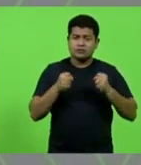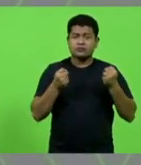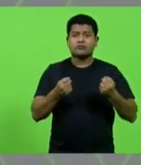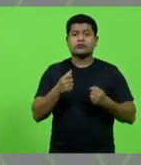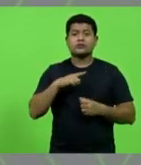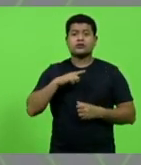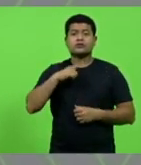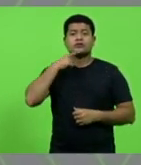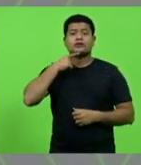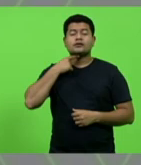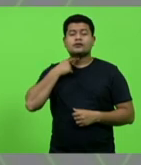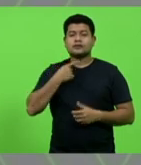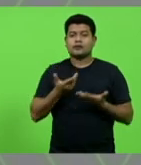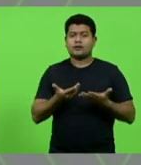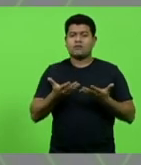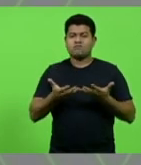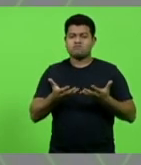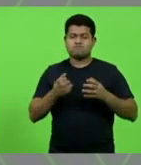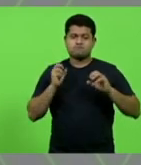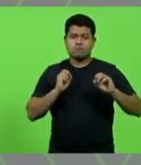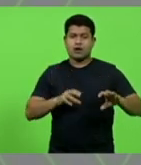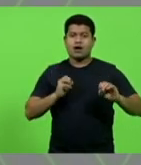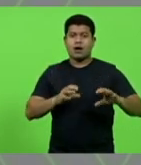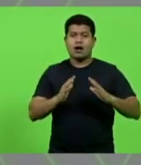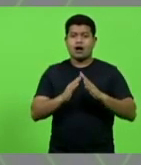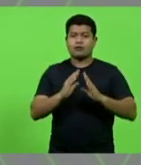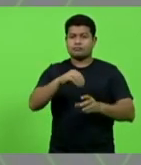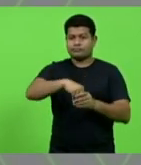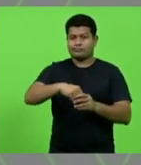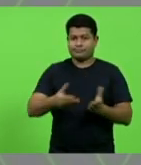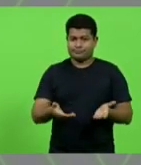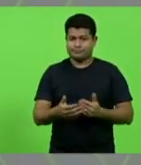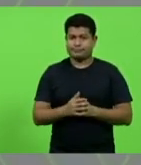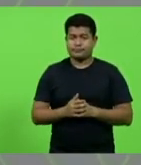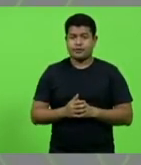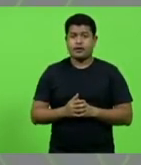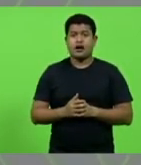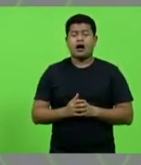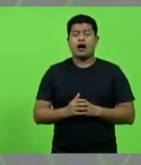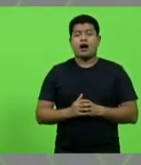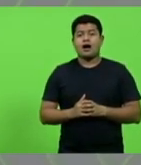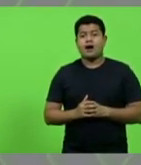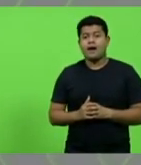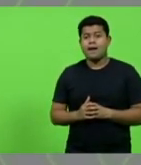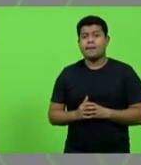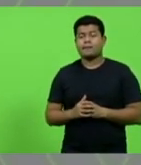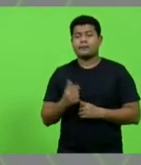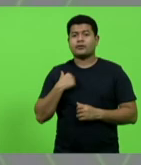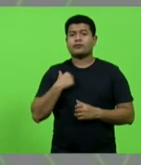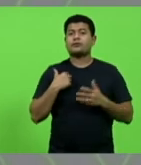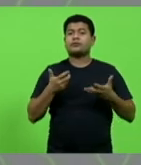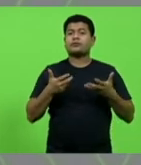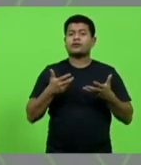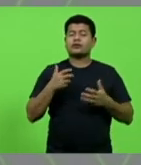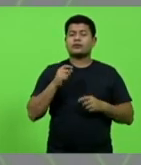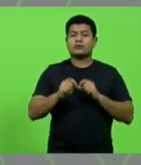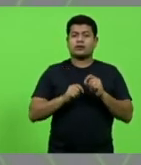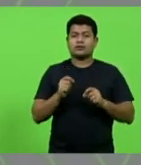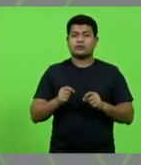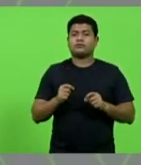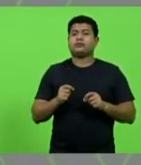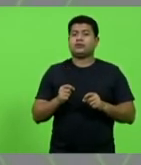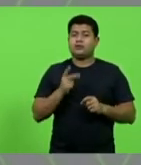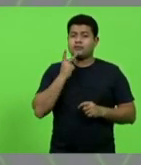casa. Embora não seja esse o ponto principal da minha fala, eu gostaria muito brevemente de externar as preocupações do